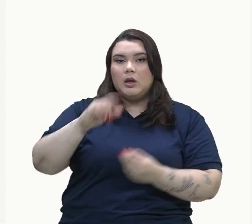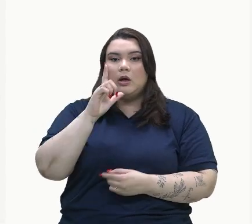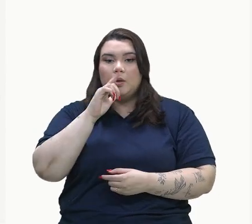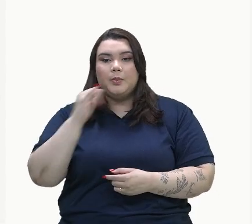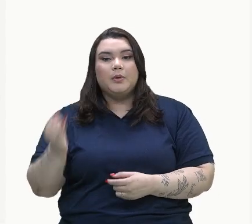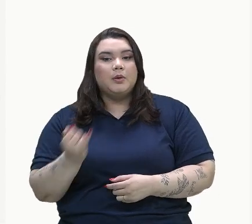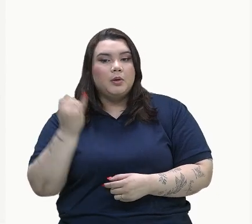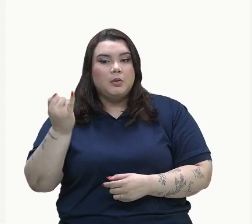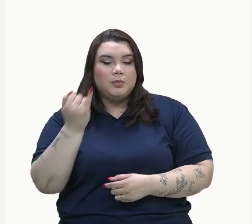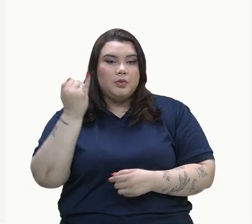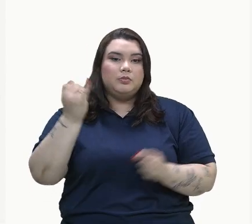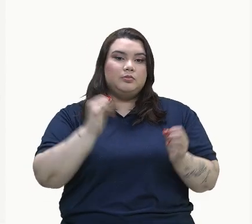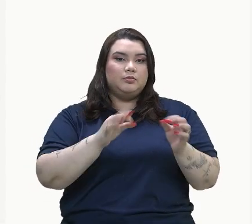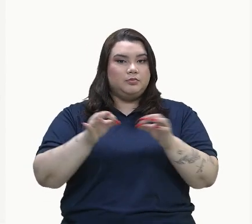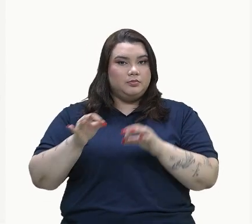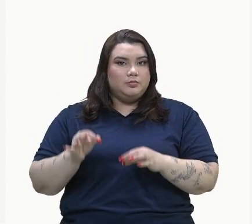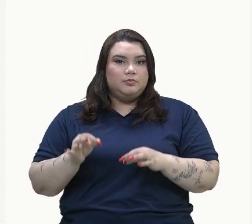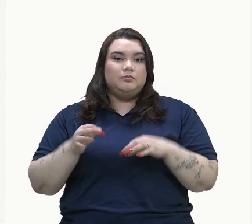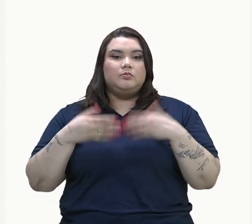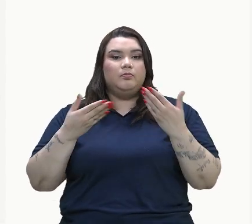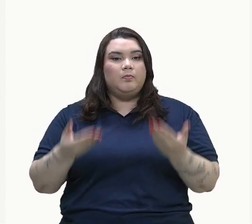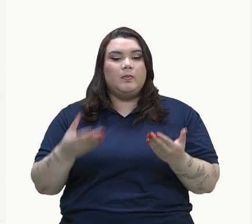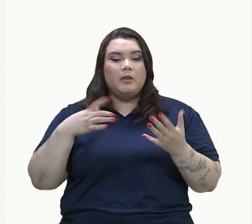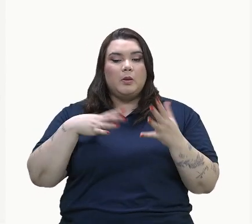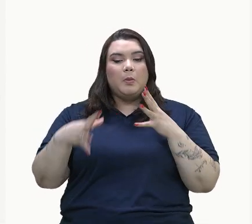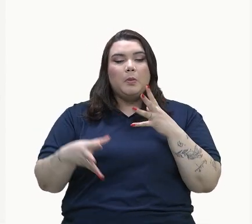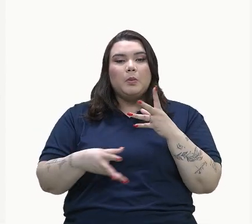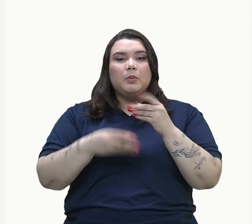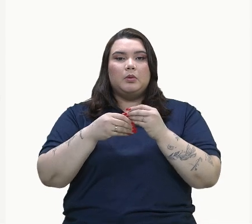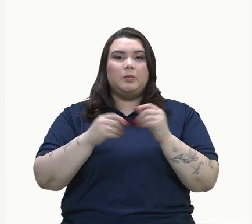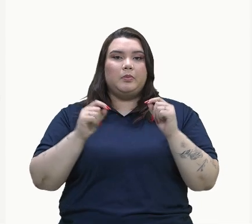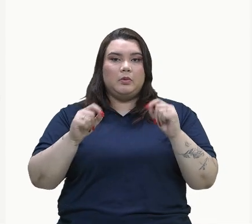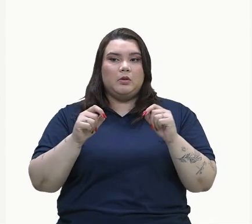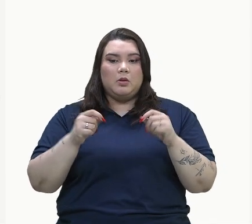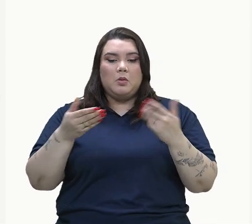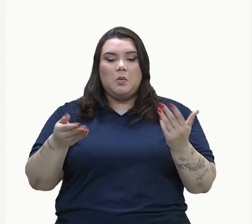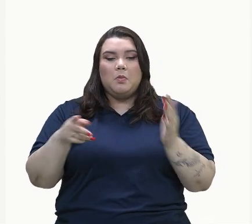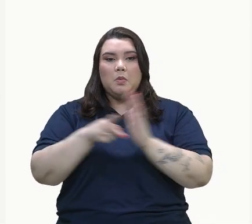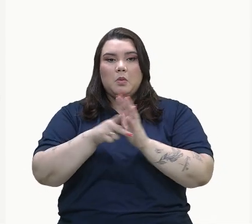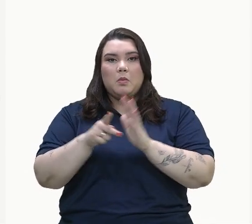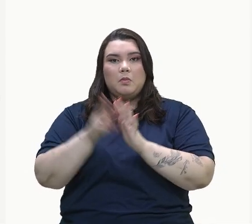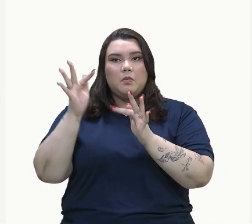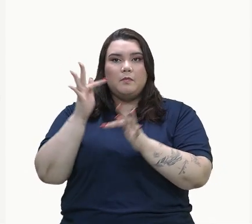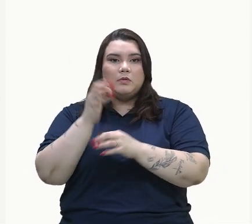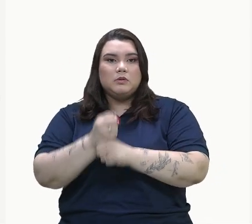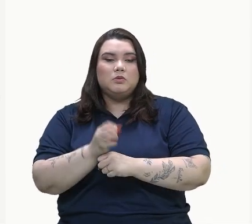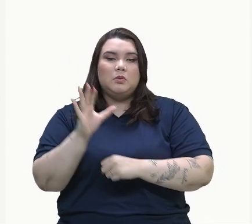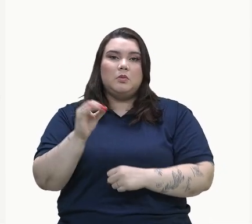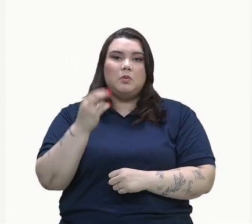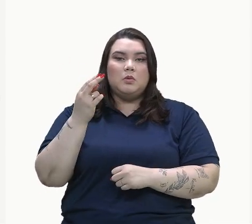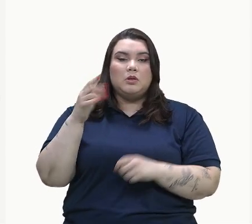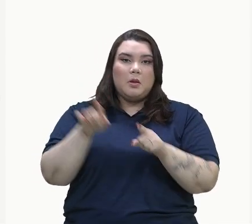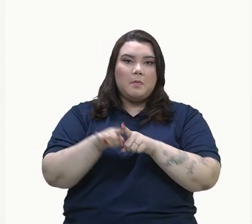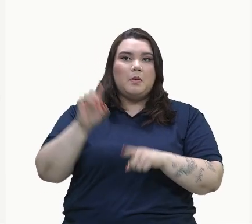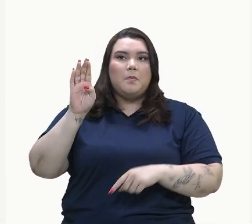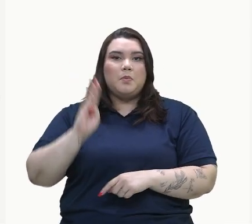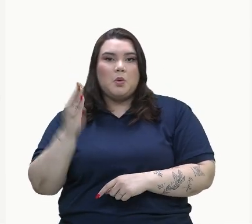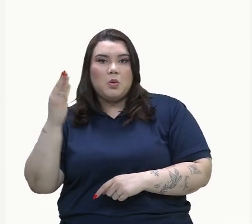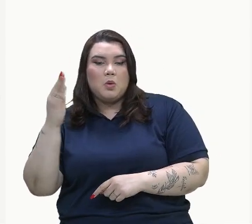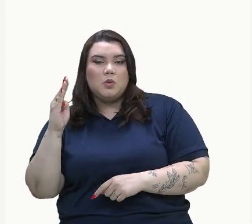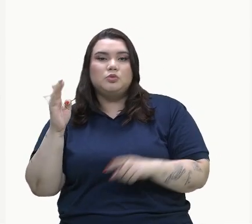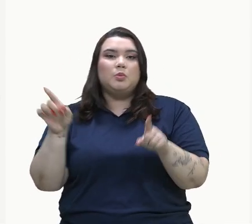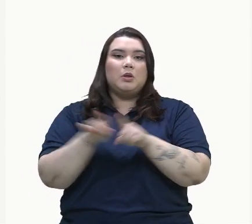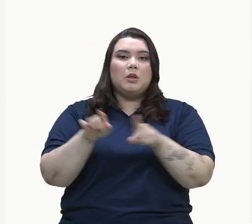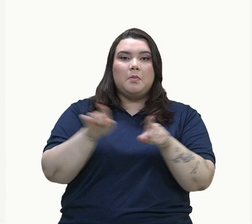importante agente que acaba contribuindo para o intemperismo, tanto físico como biológico e também químico. Temos